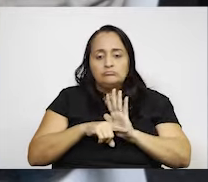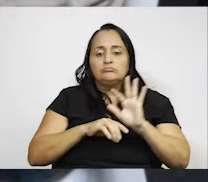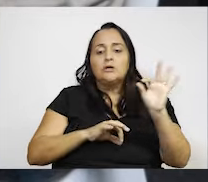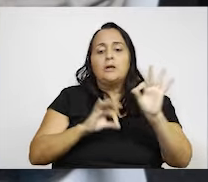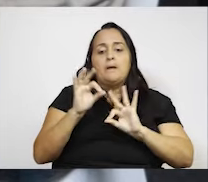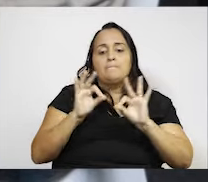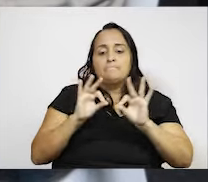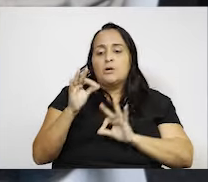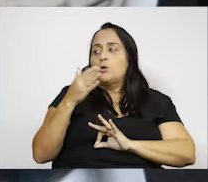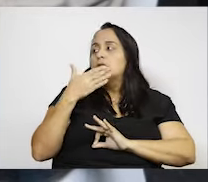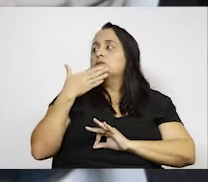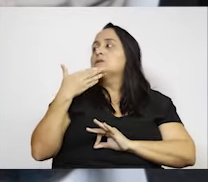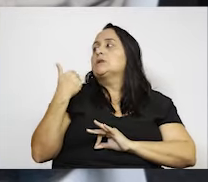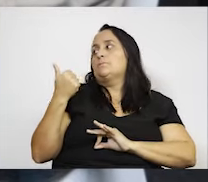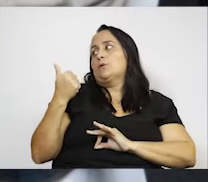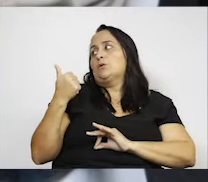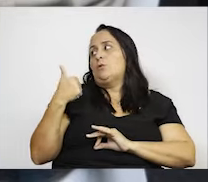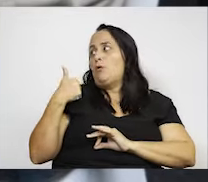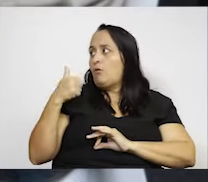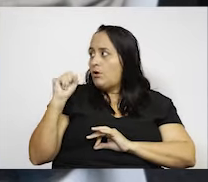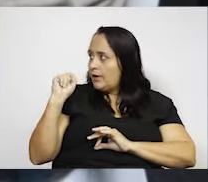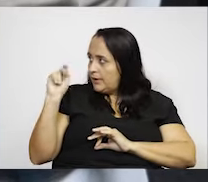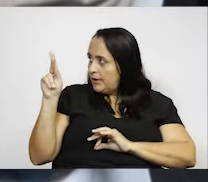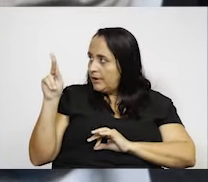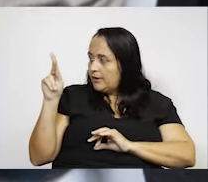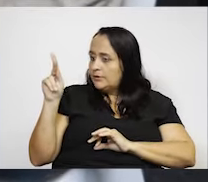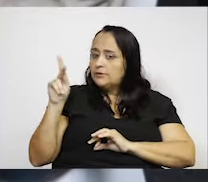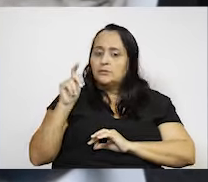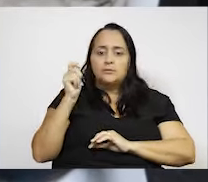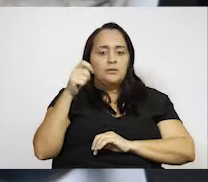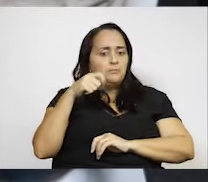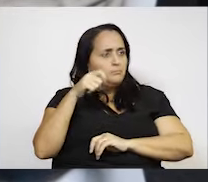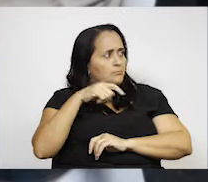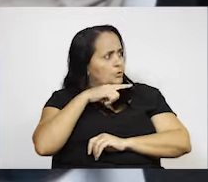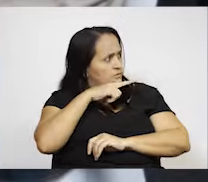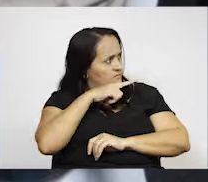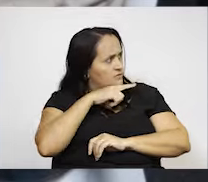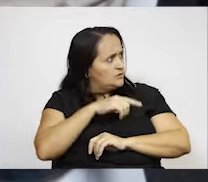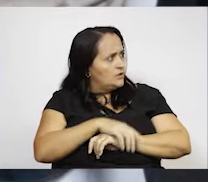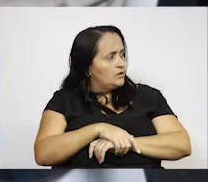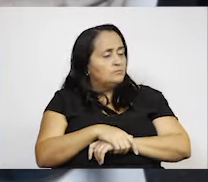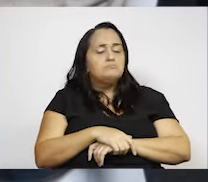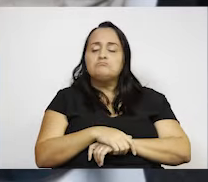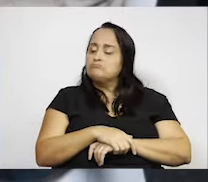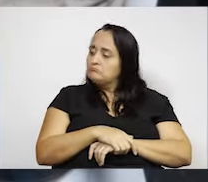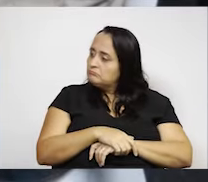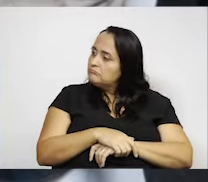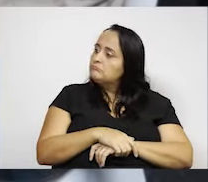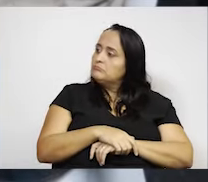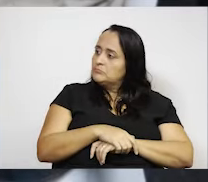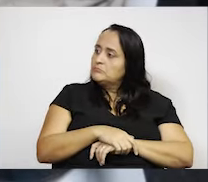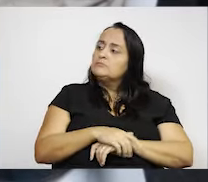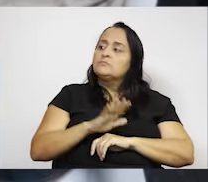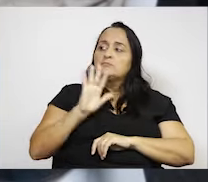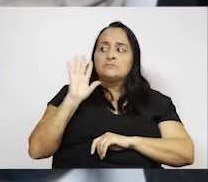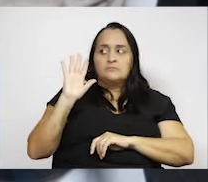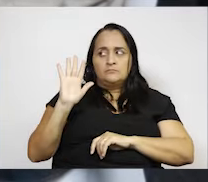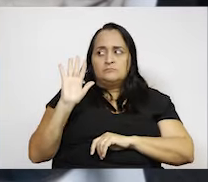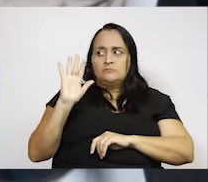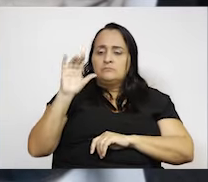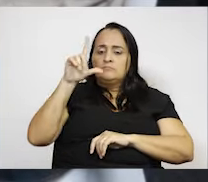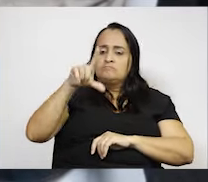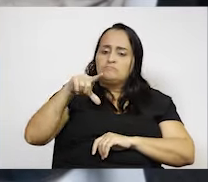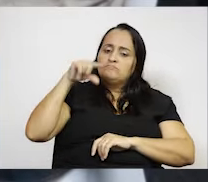melhor a próxima edição, ok? Ok. Podemos começar com você? Tranquilo. Mas nesse caso, vamos destacar o que aconteceu